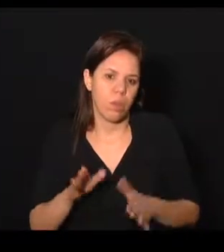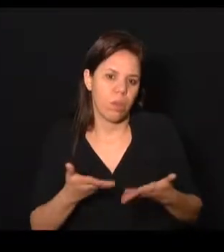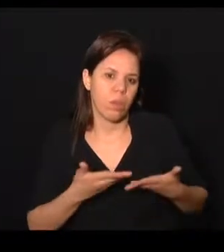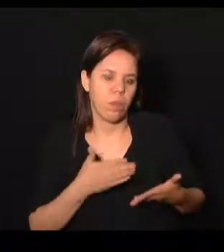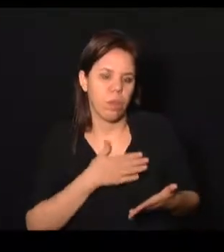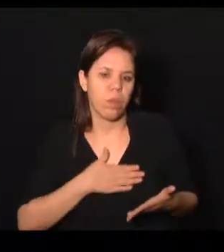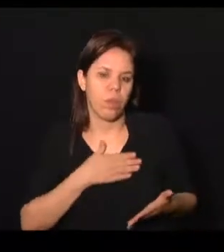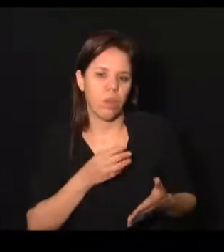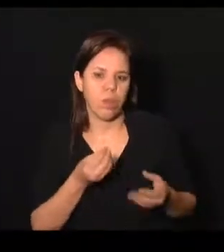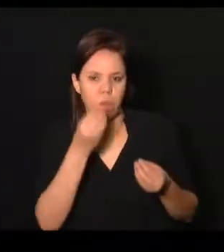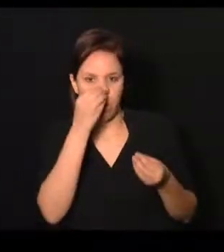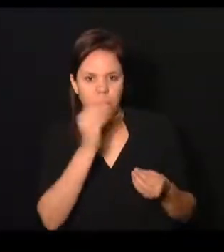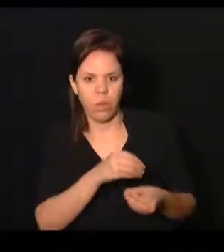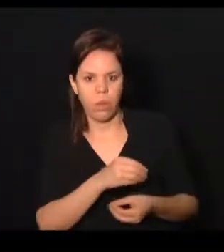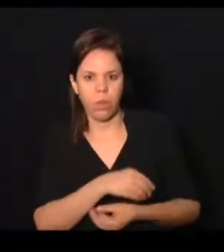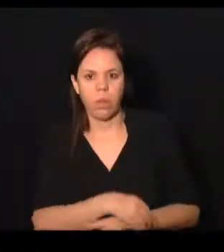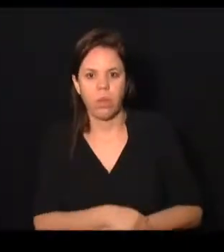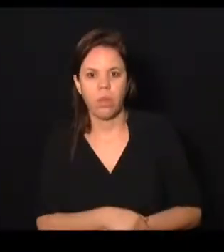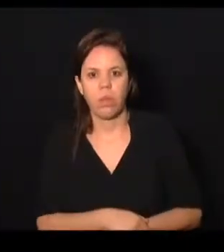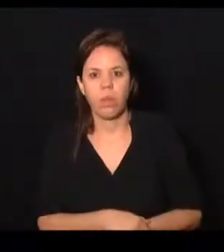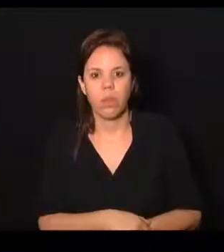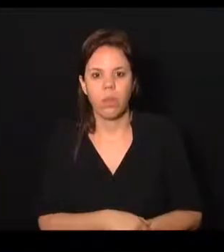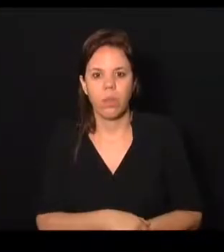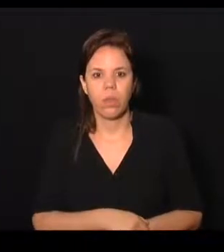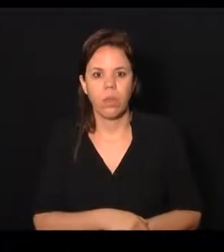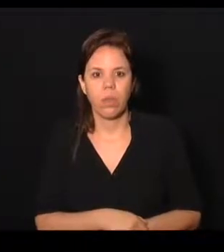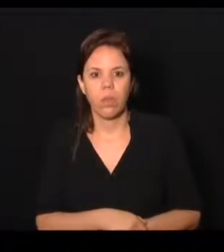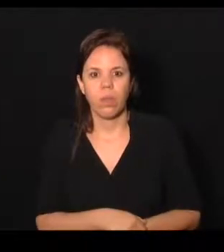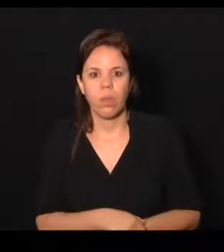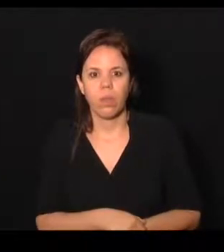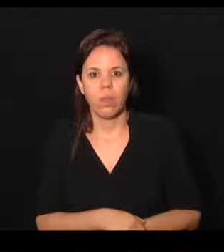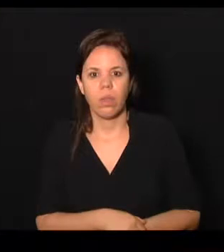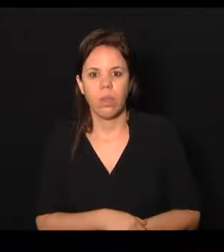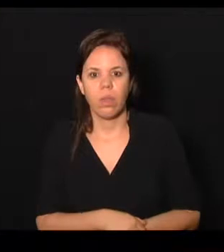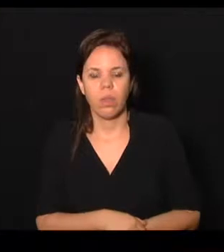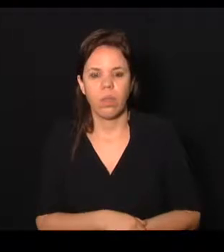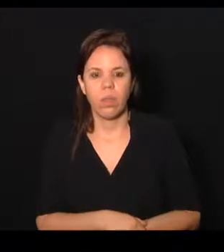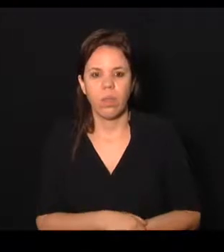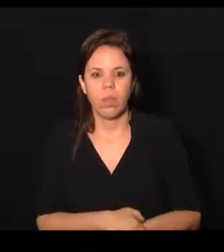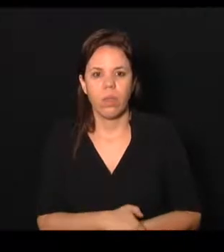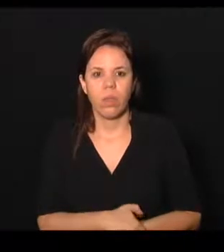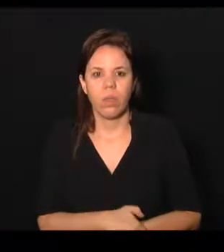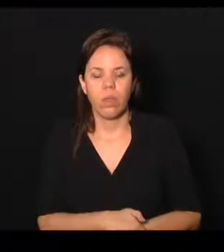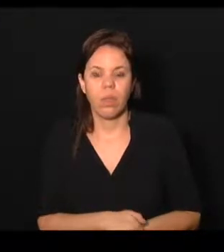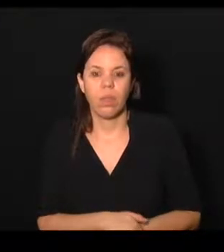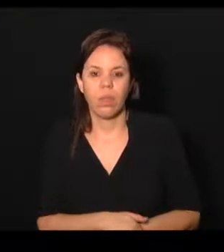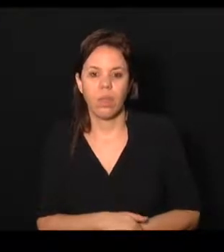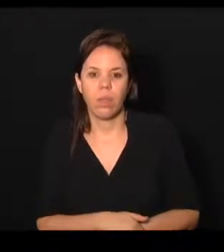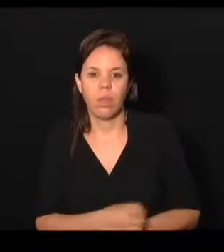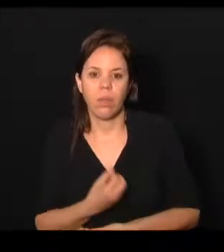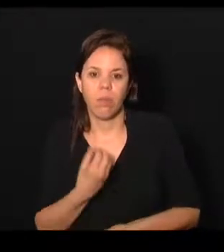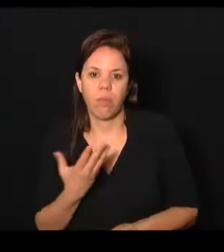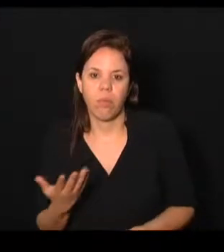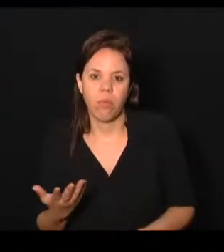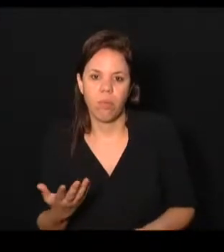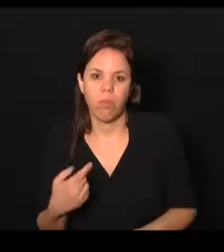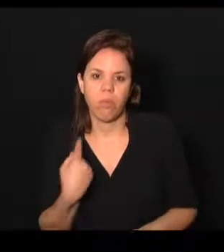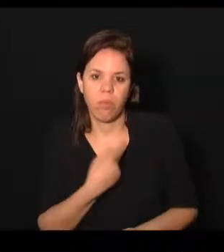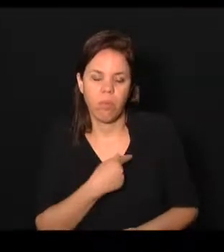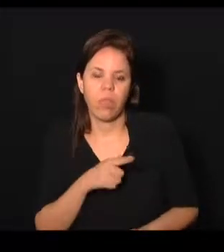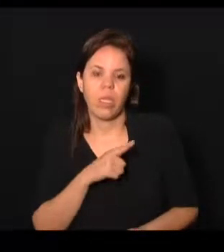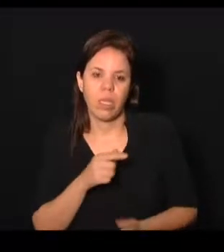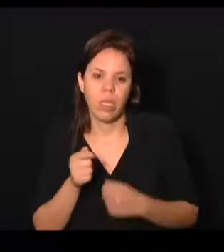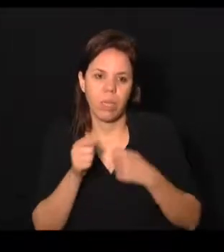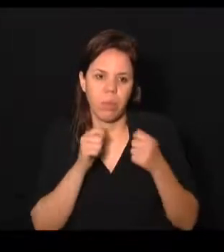esse sangue foi desprezado? Obrigado. Bom, como eu disse, né, a gente tem a